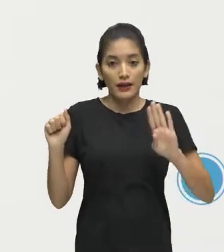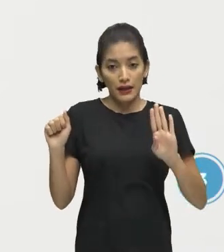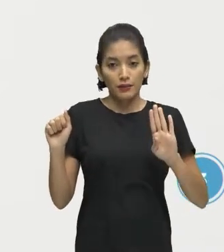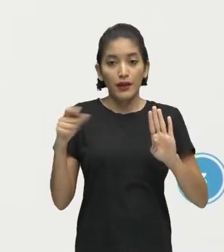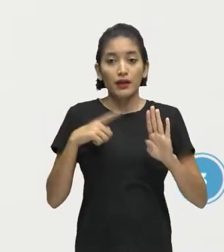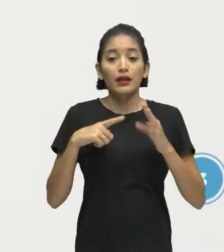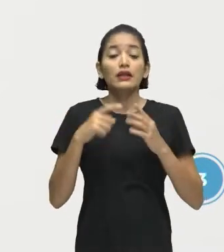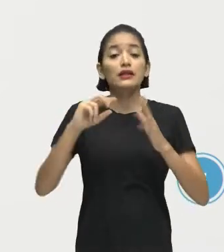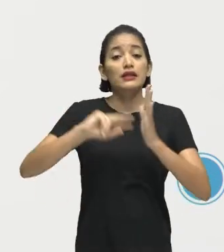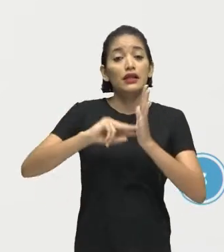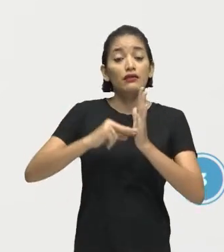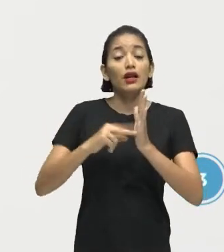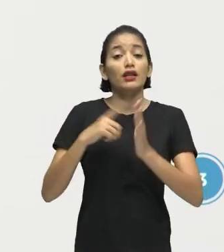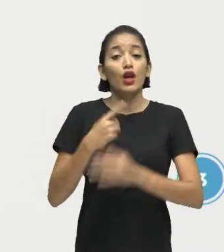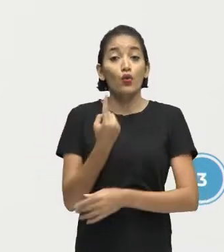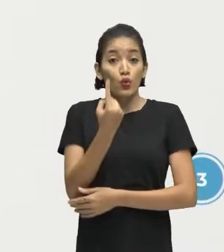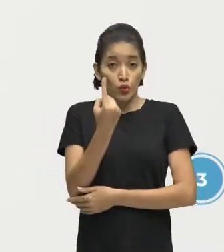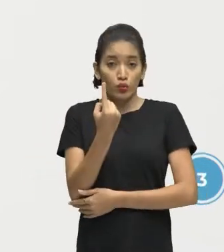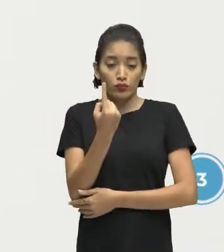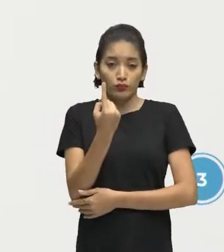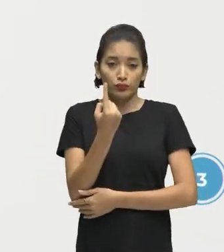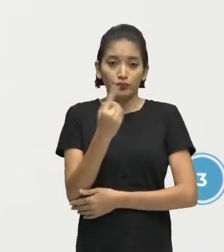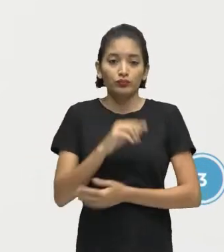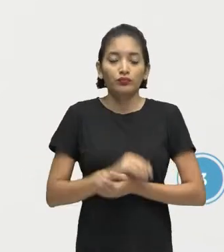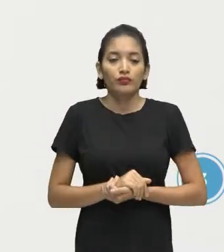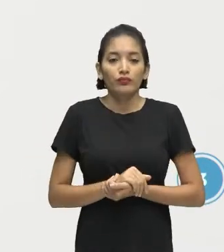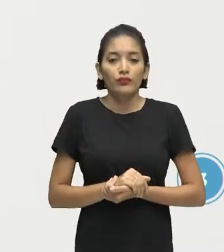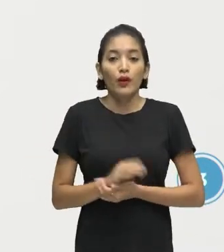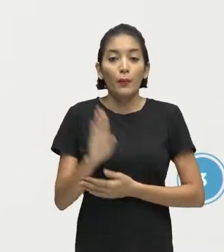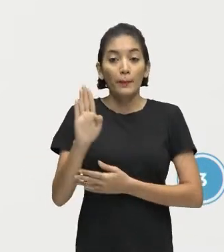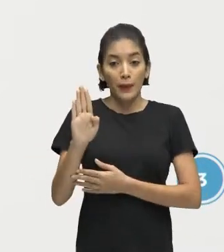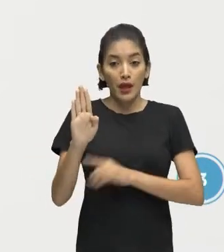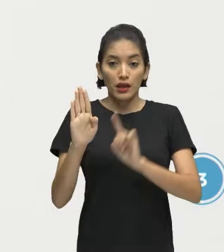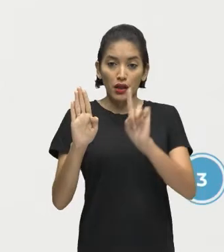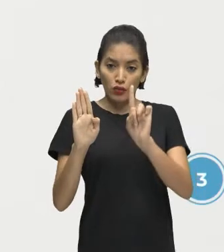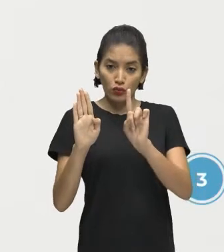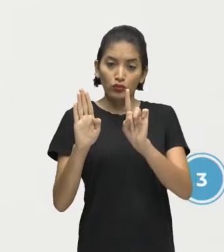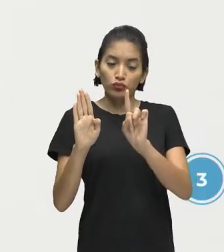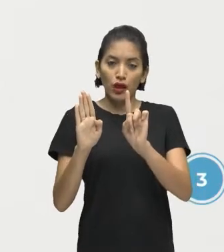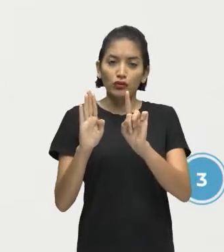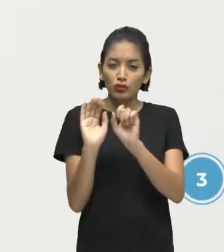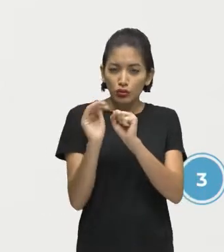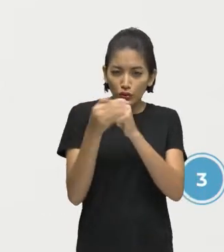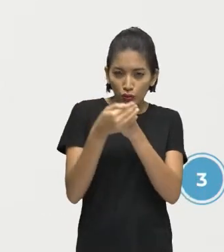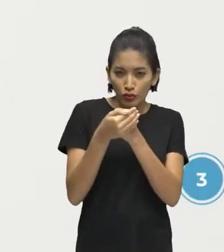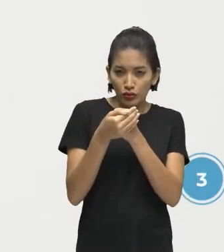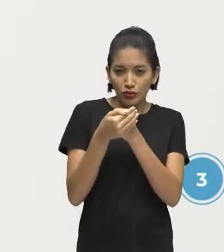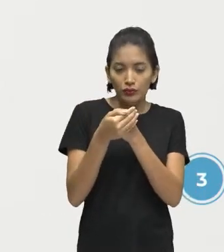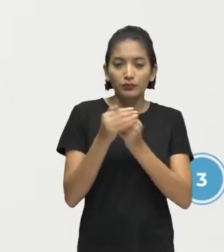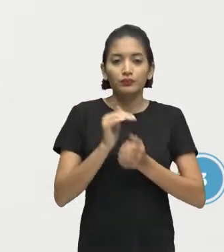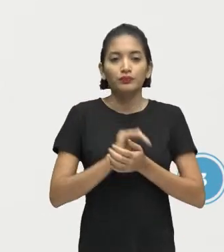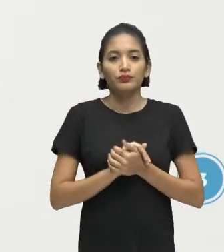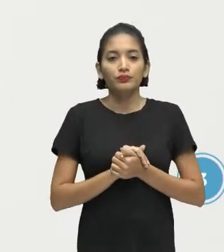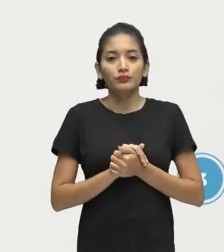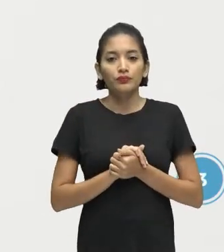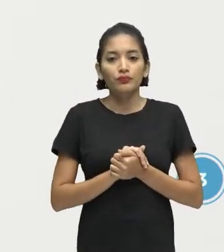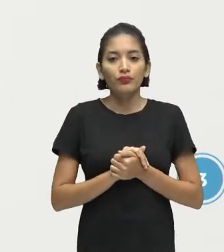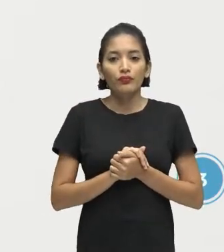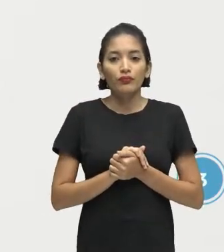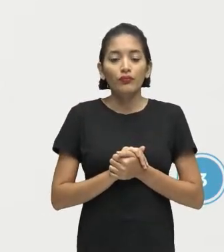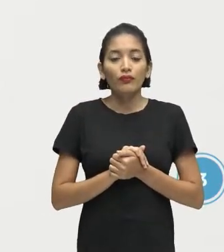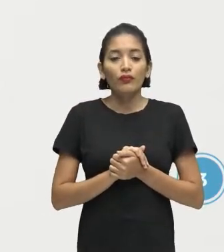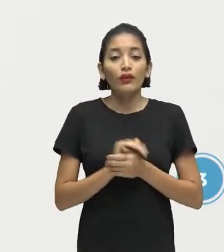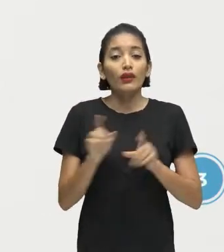número 1 aqui na frente. Então, esse 1 ele está oculto. B vezes A é o mesmo